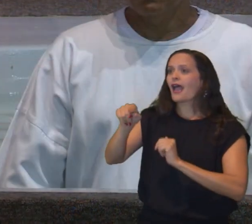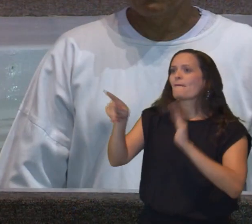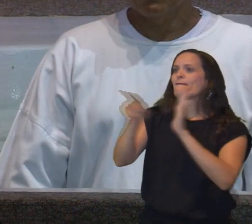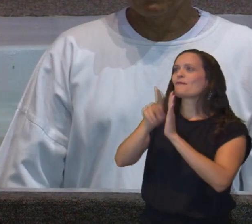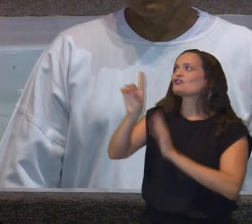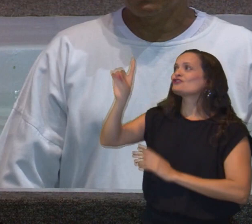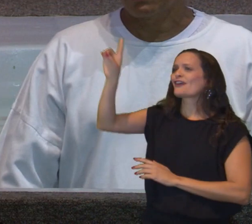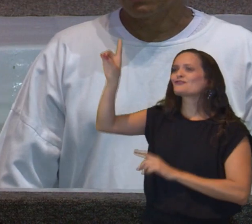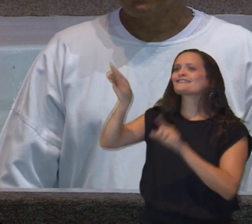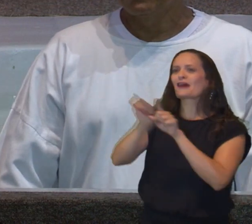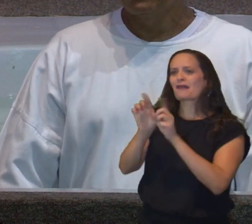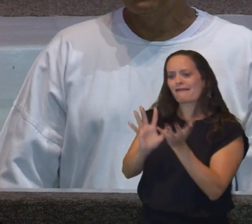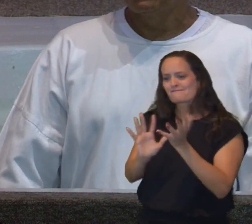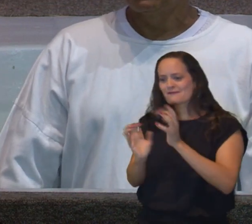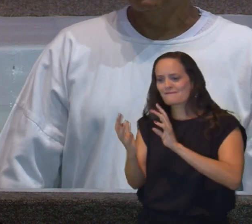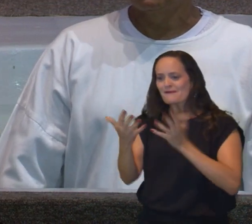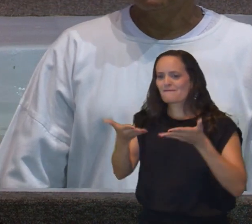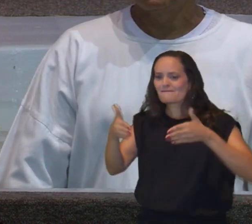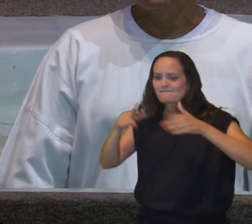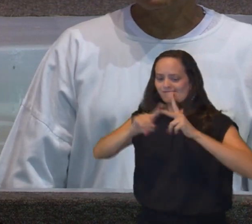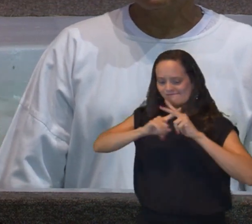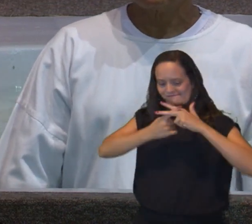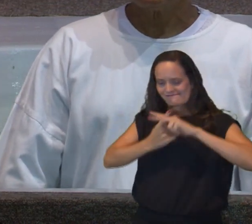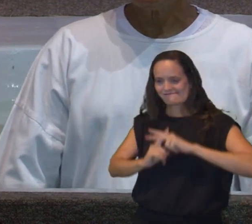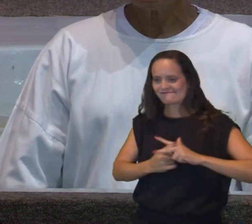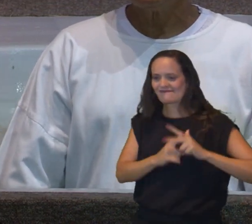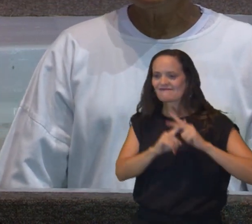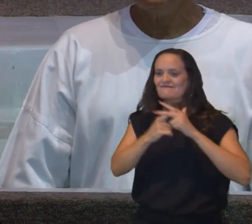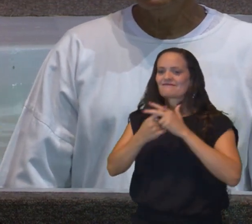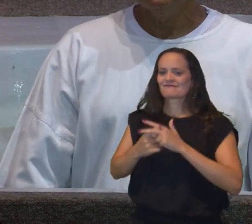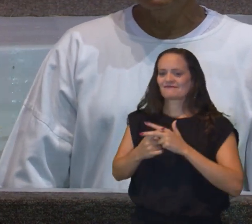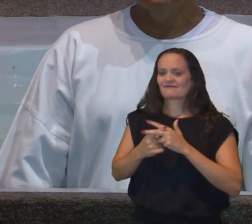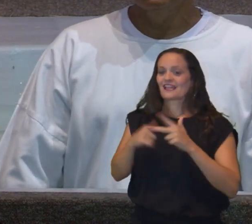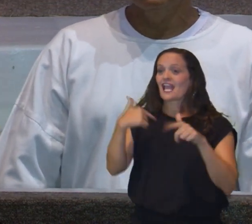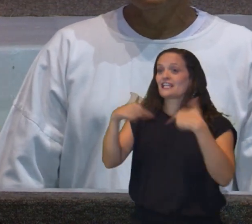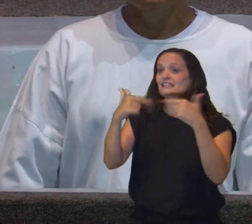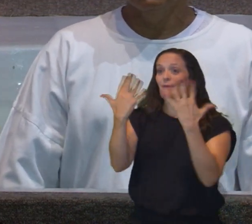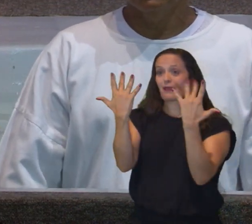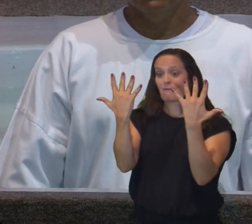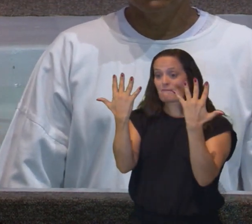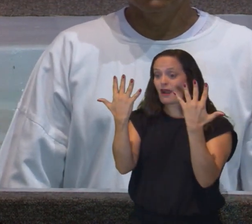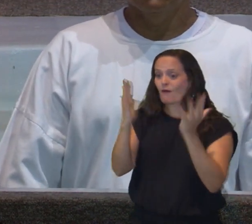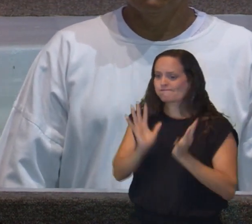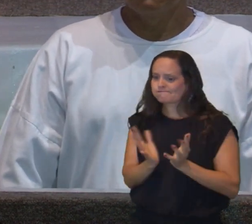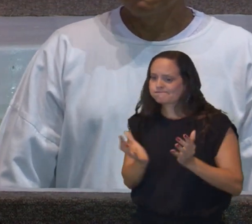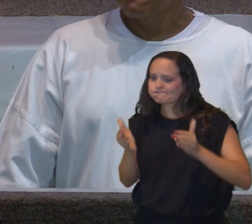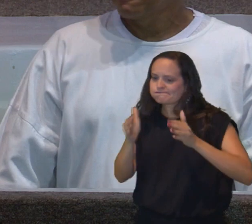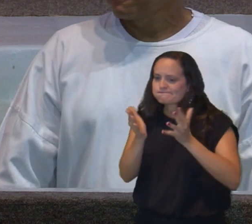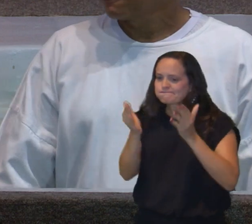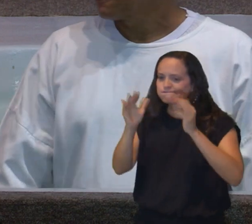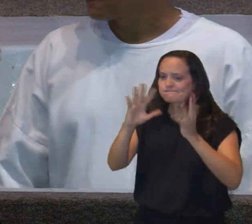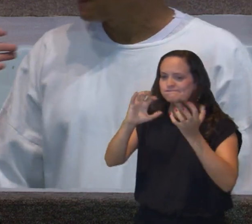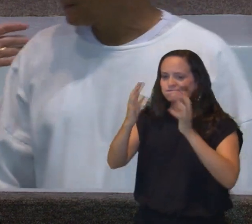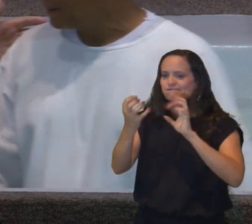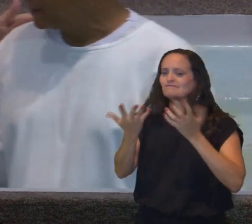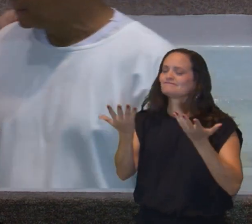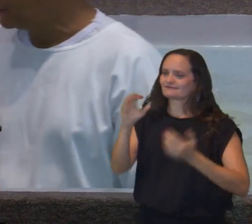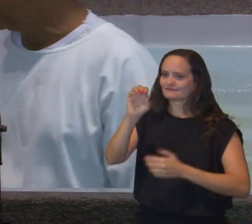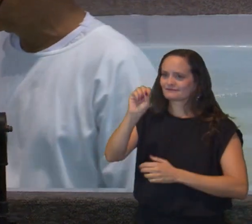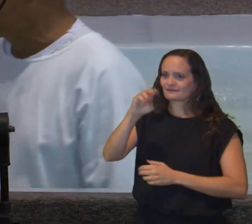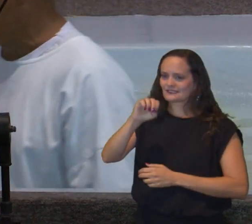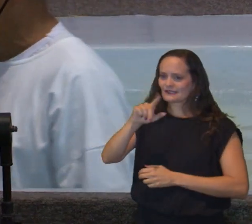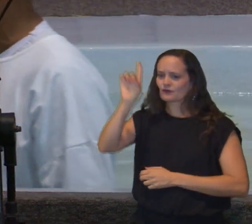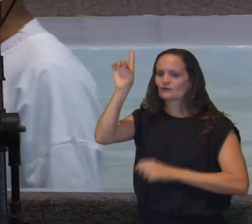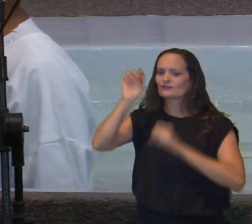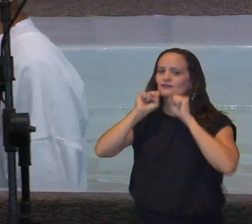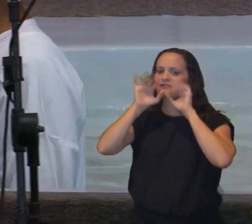que Deus faz conosco? Ele nos molda, Ele trabalha em nós, e é uma honra, um privilégio. Samuel, Deus o